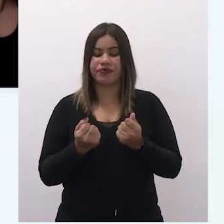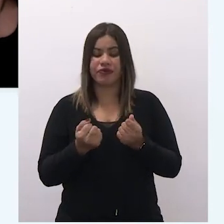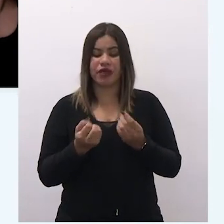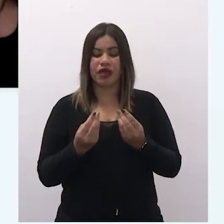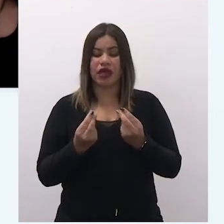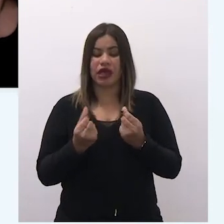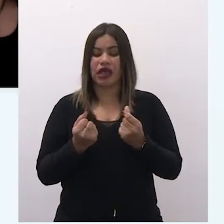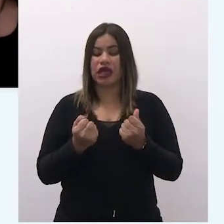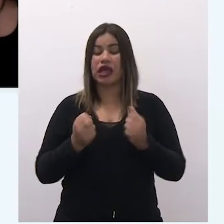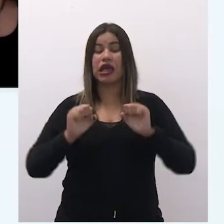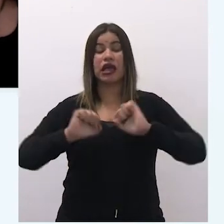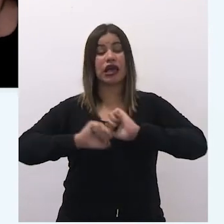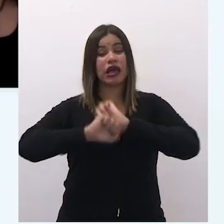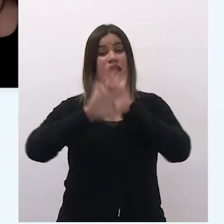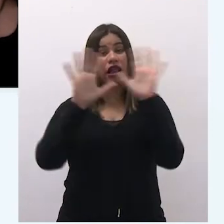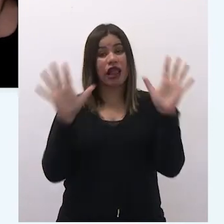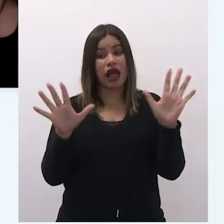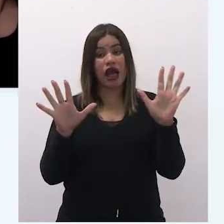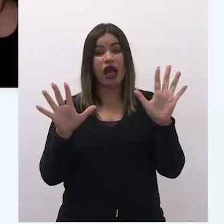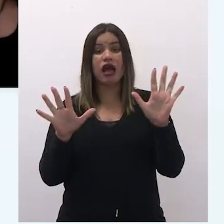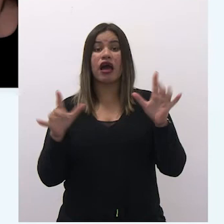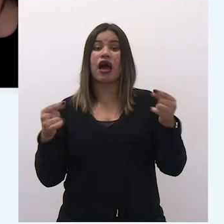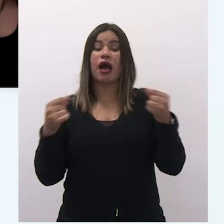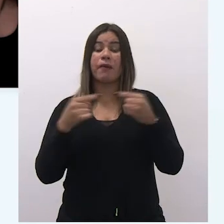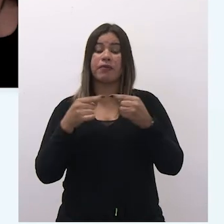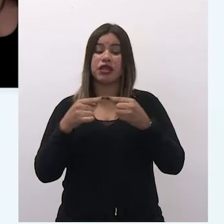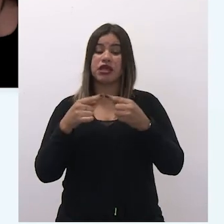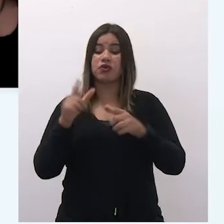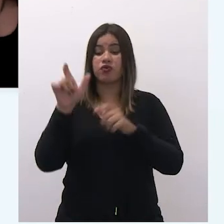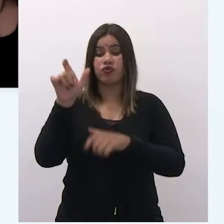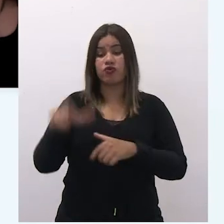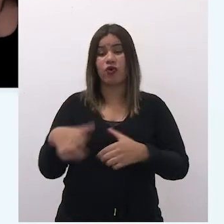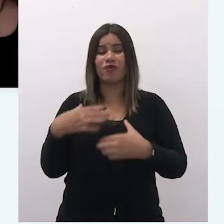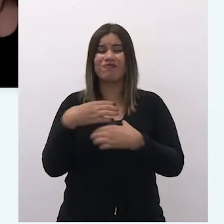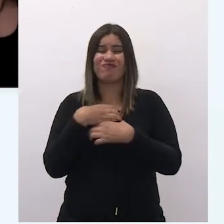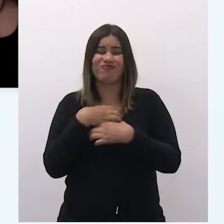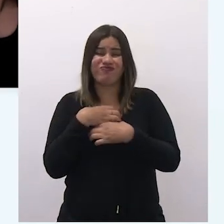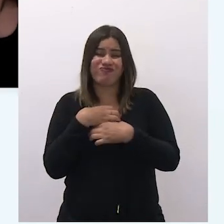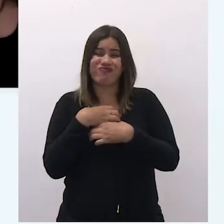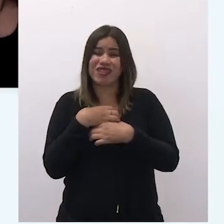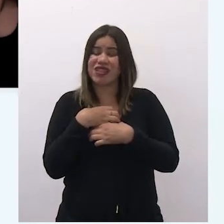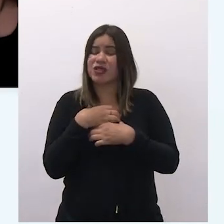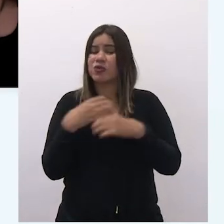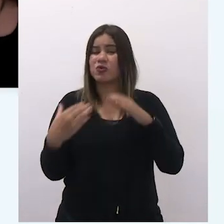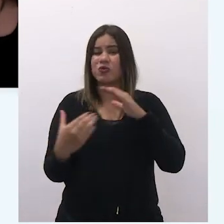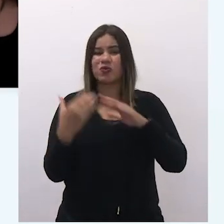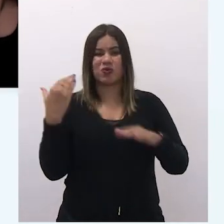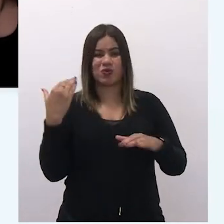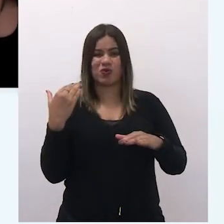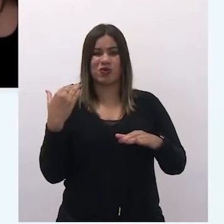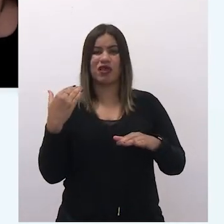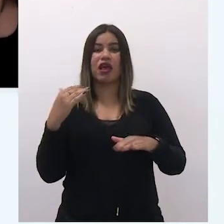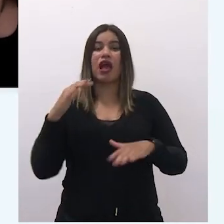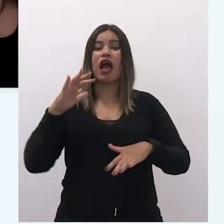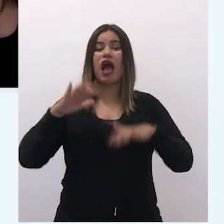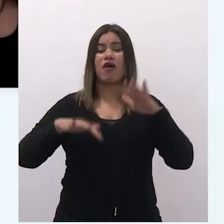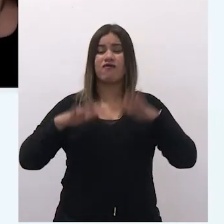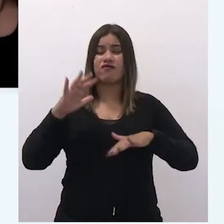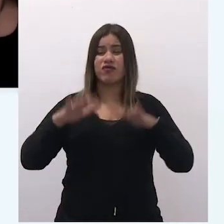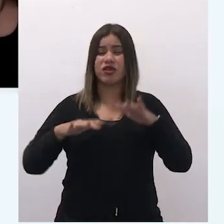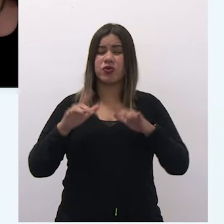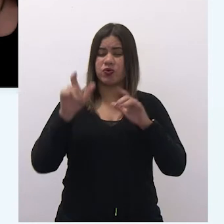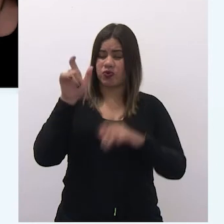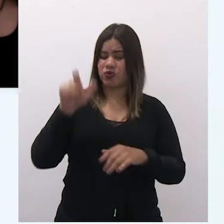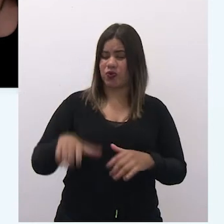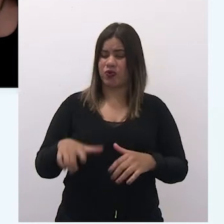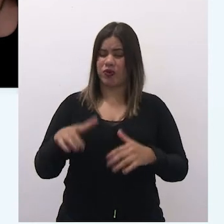clara, acontece quando o jovem não se sente protagonista. Quando o jovem tem uma perspectiva muito apassivada, esse